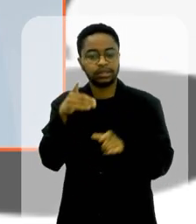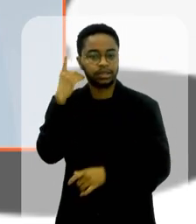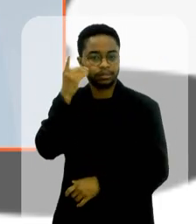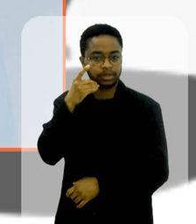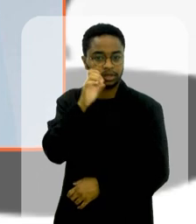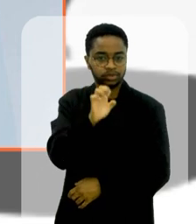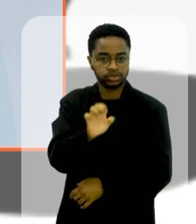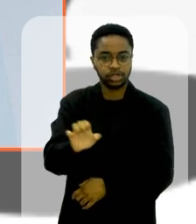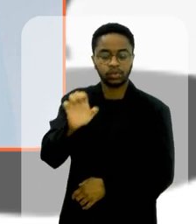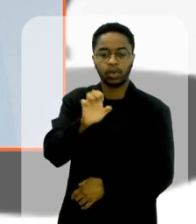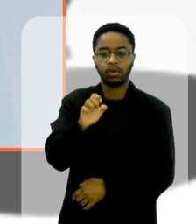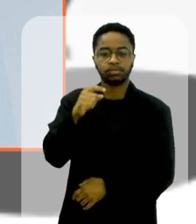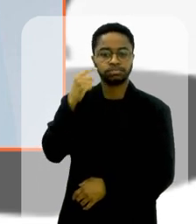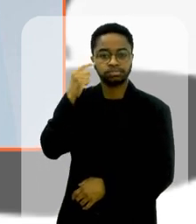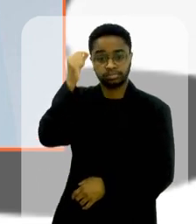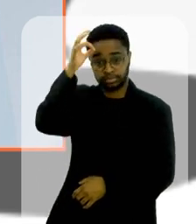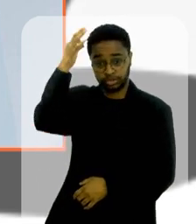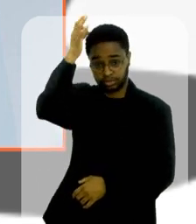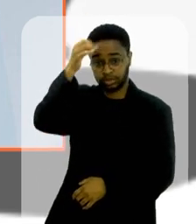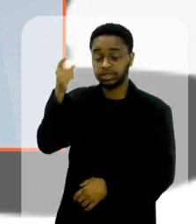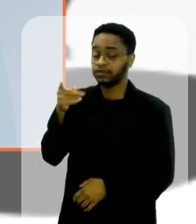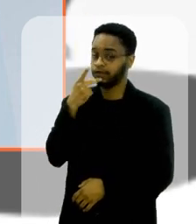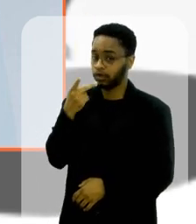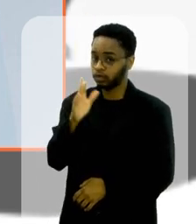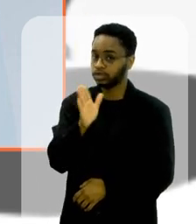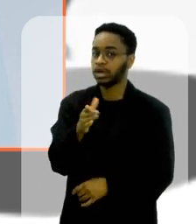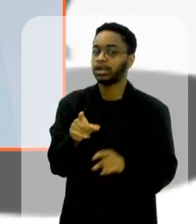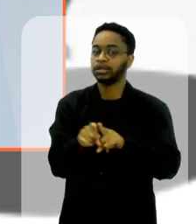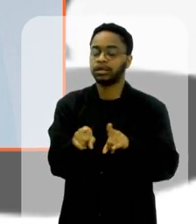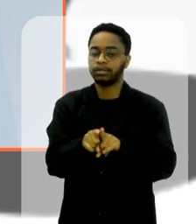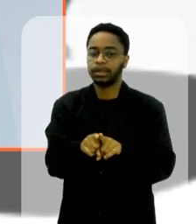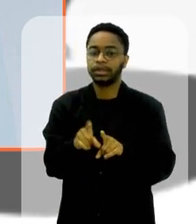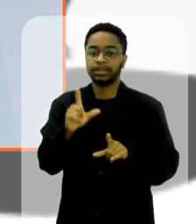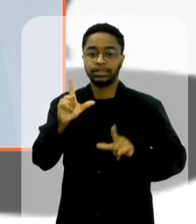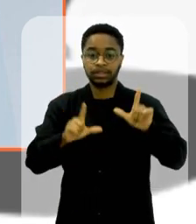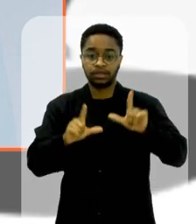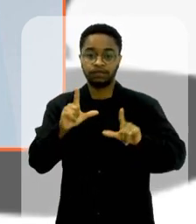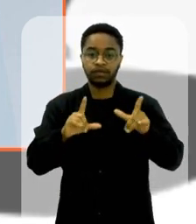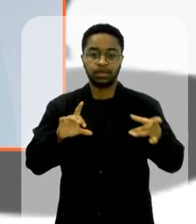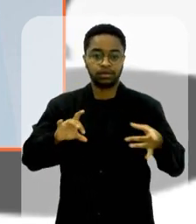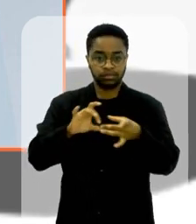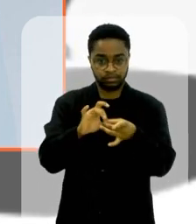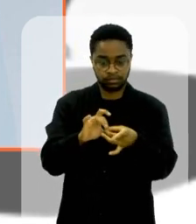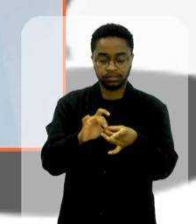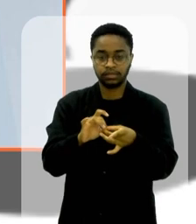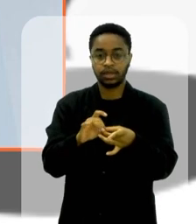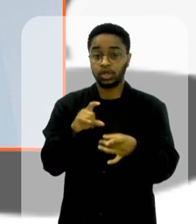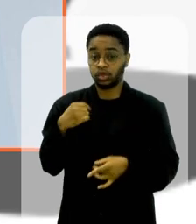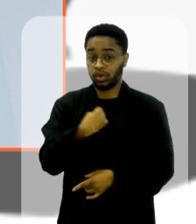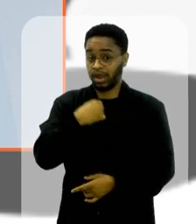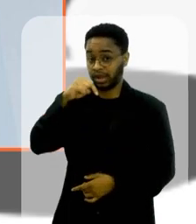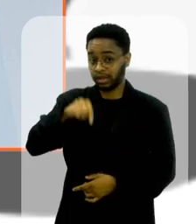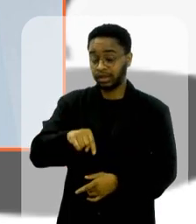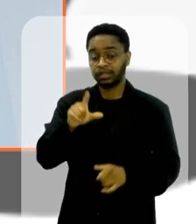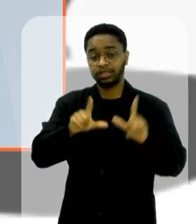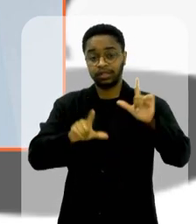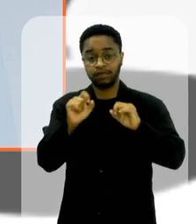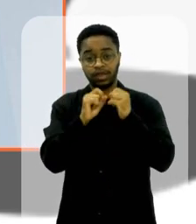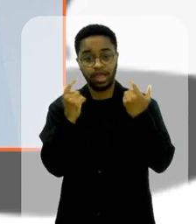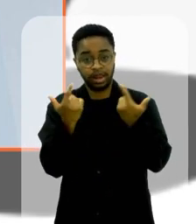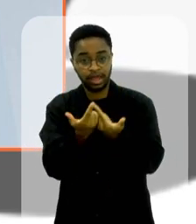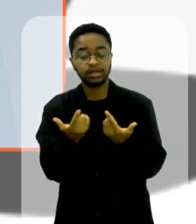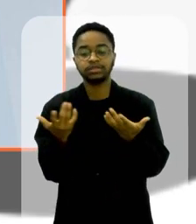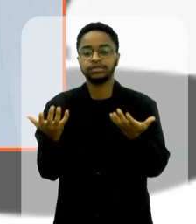deputado estadual do Espírito Santo, que você já mencionou, mas também à nossa TV co-irmã. Nós, aqui da TV